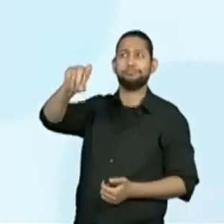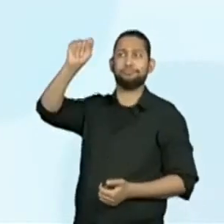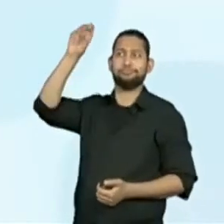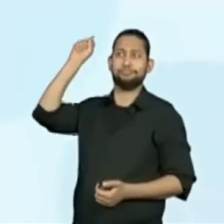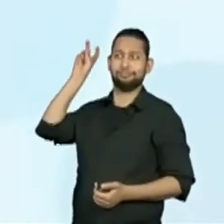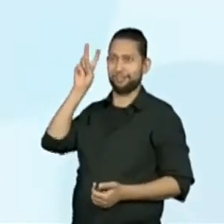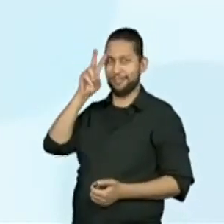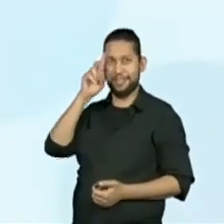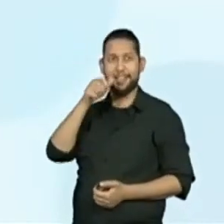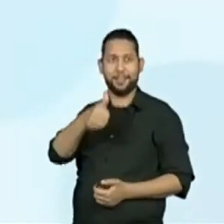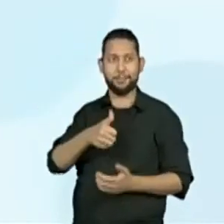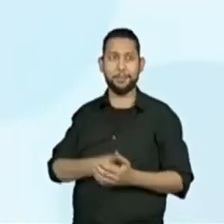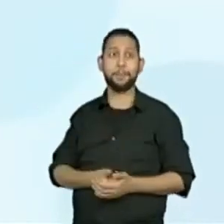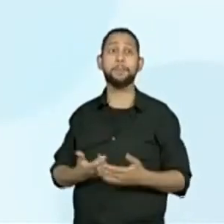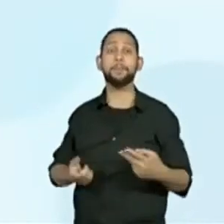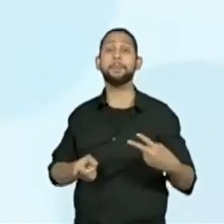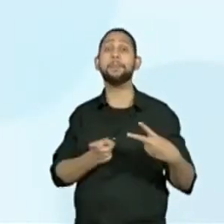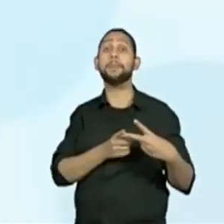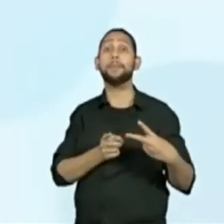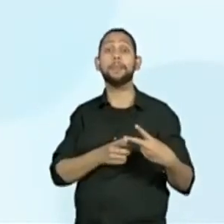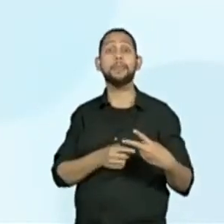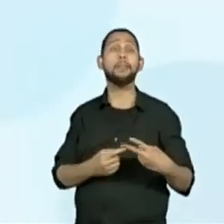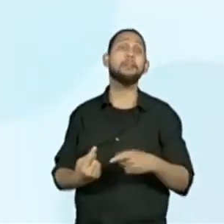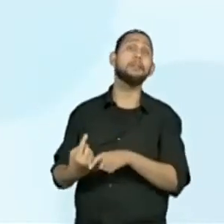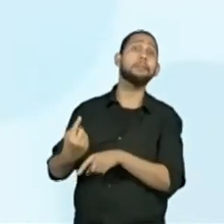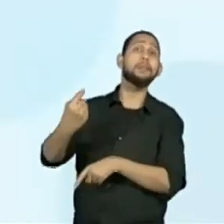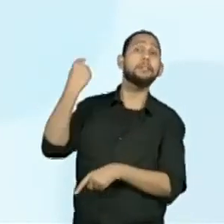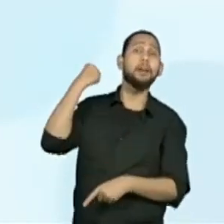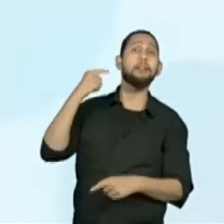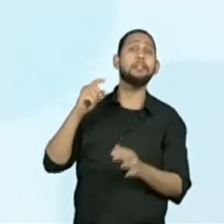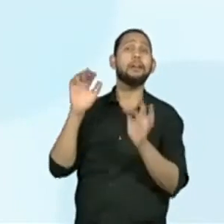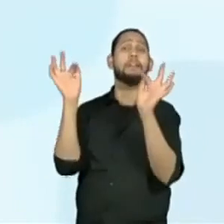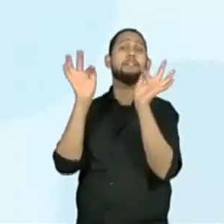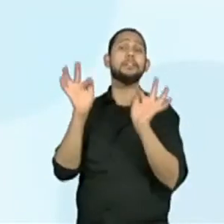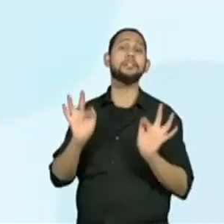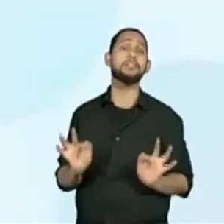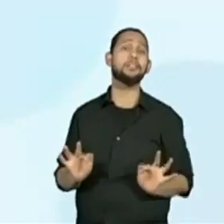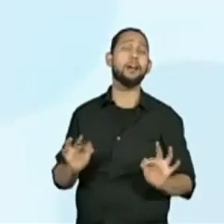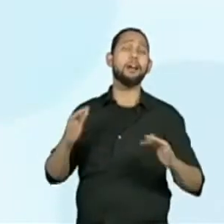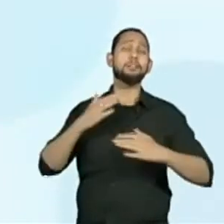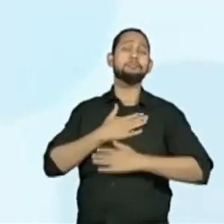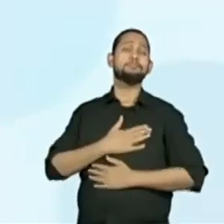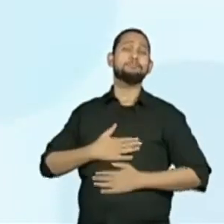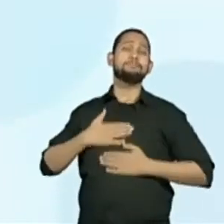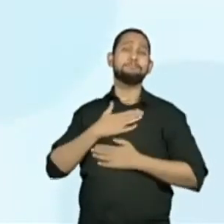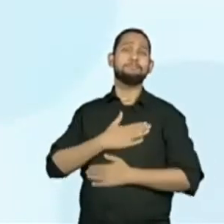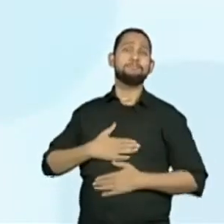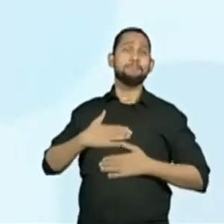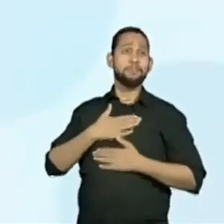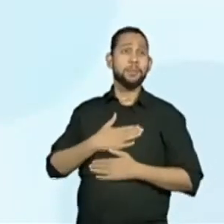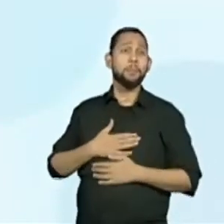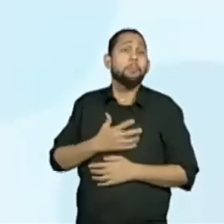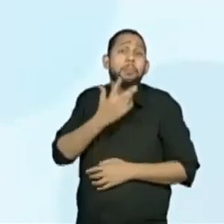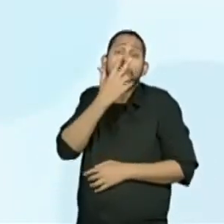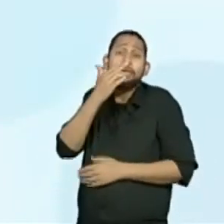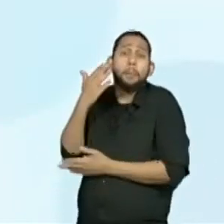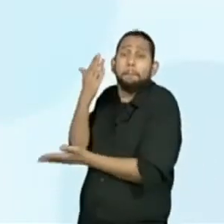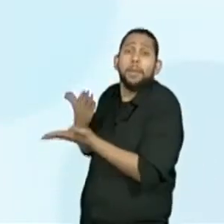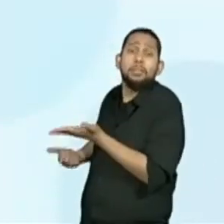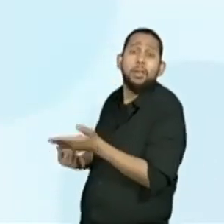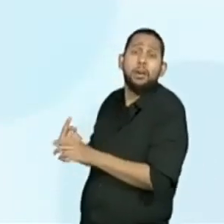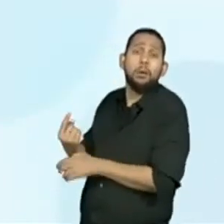Depois, o tempo de felicidade. Por que como um bem perdido? Porque já havia